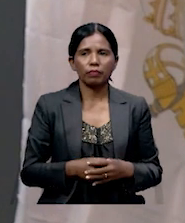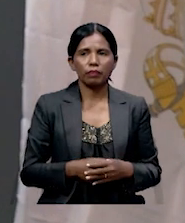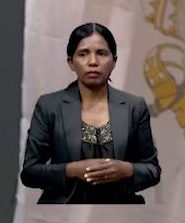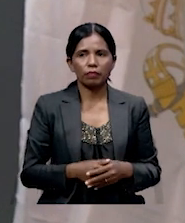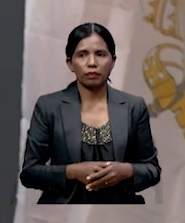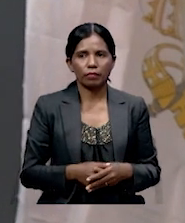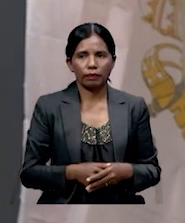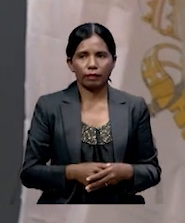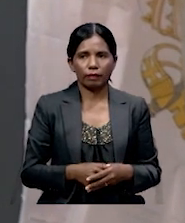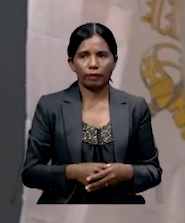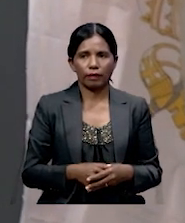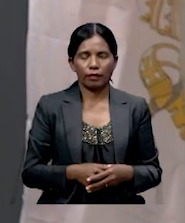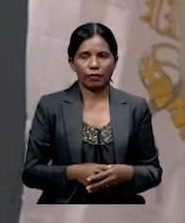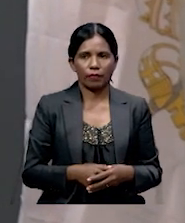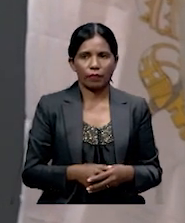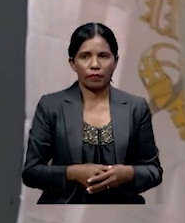depende da interpretação.